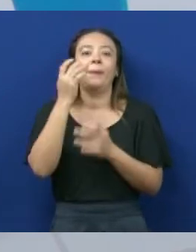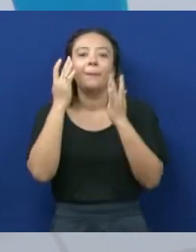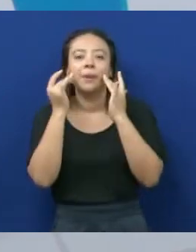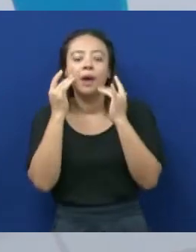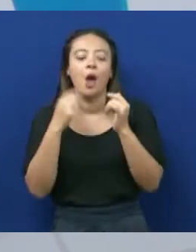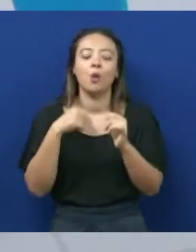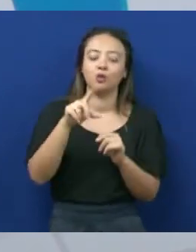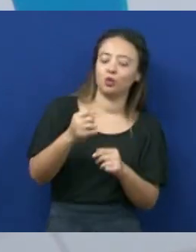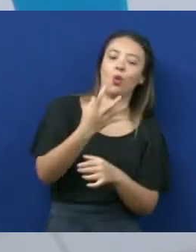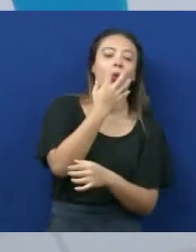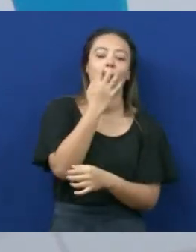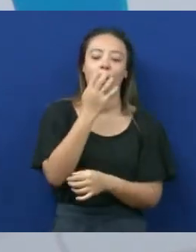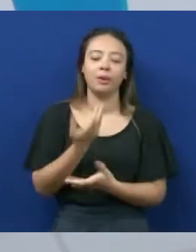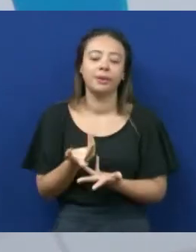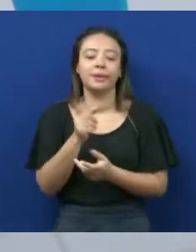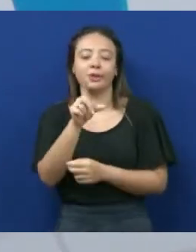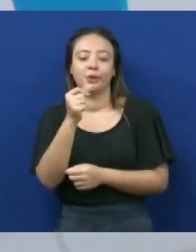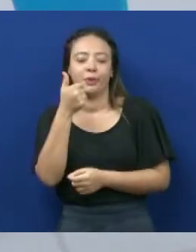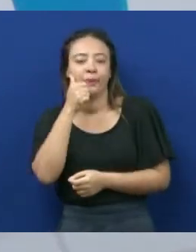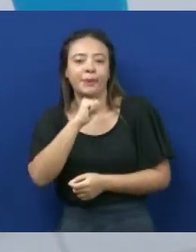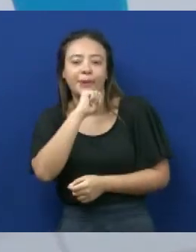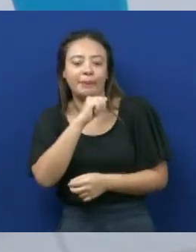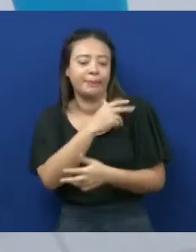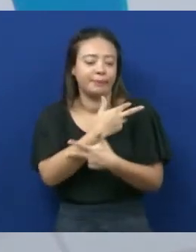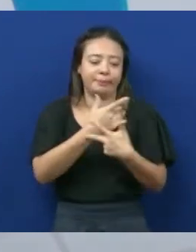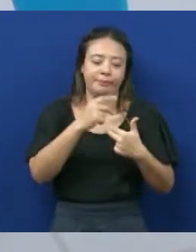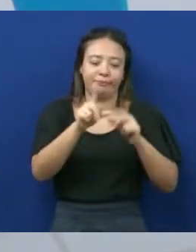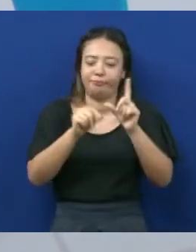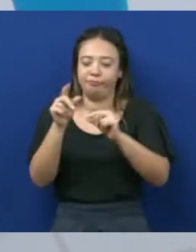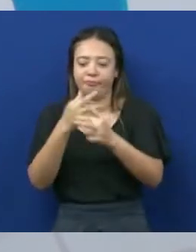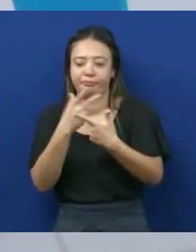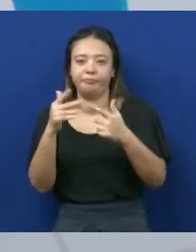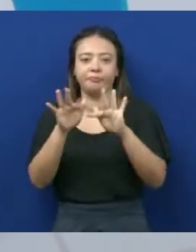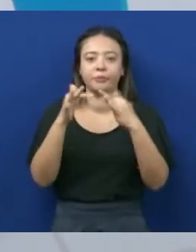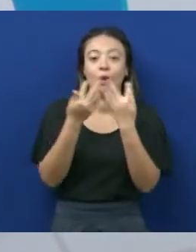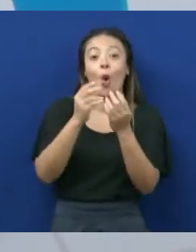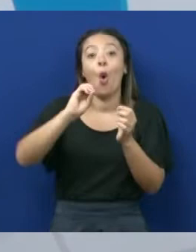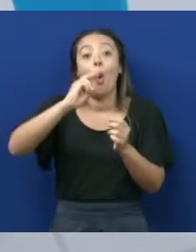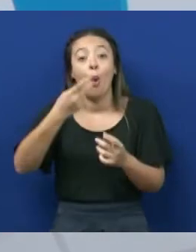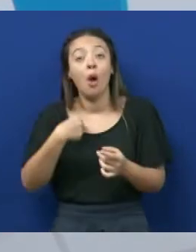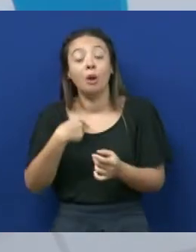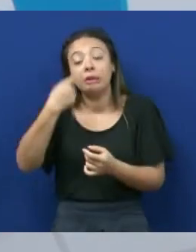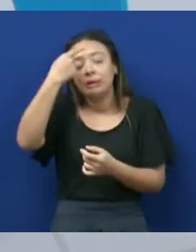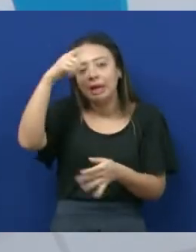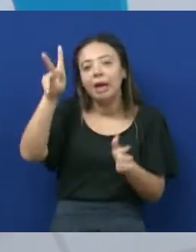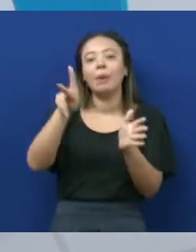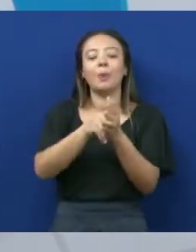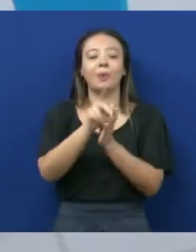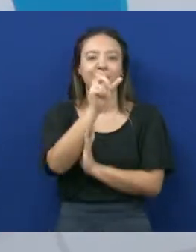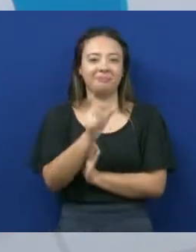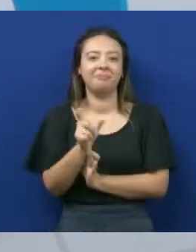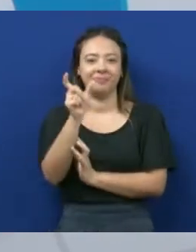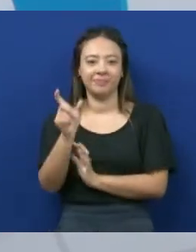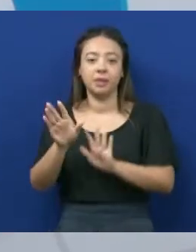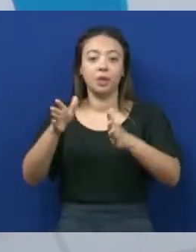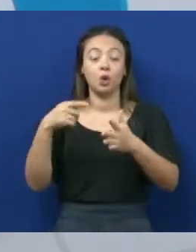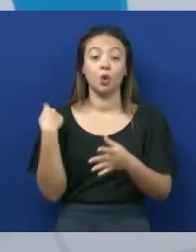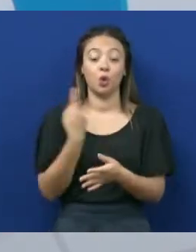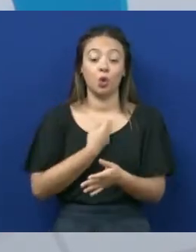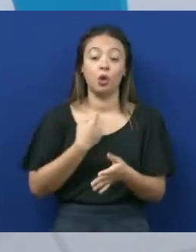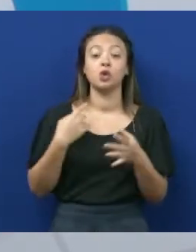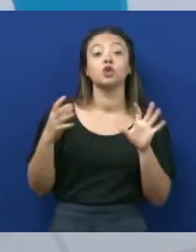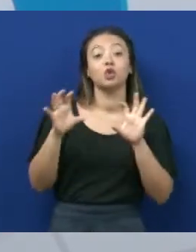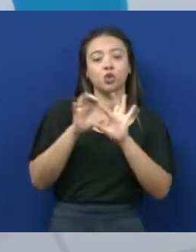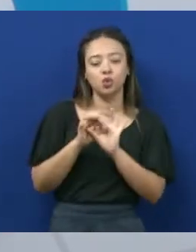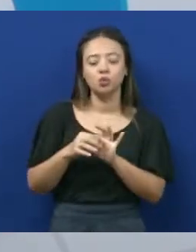escolhi minha mãe, eu escolhi o fulano, o ciclano e o beltrano, ou então eu inventei um personagem. Nós vamos estar juntos, discutindo,